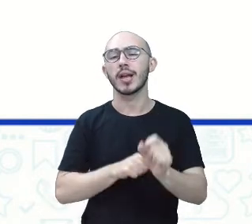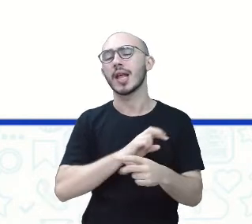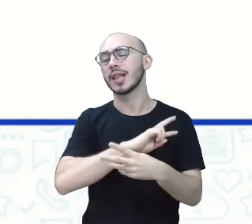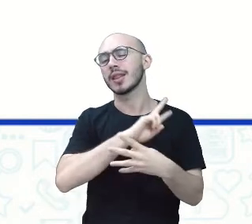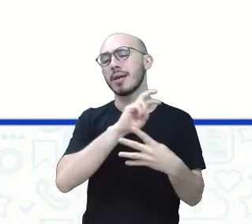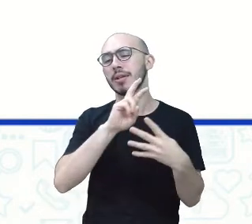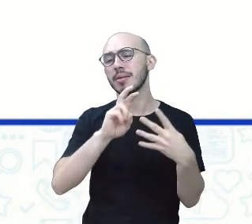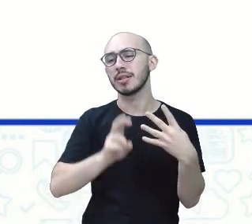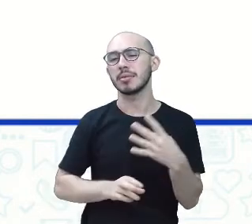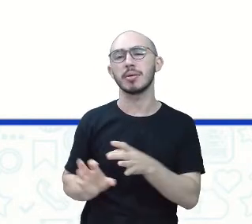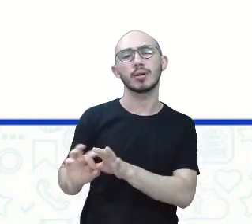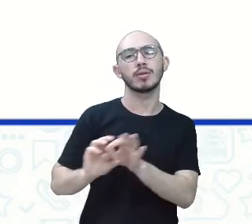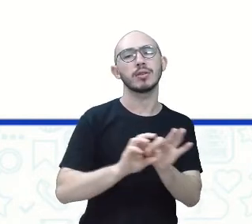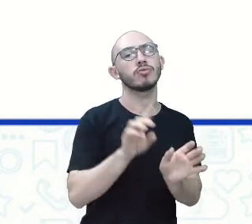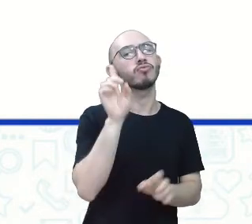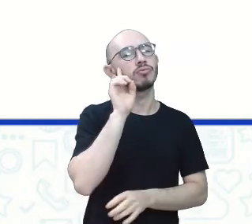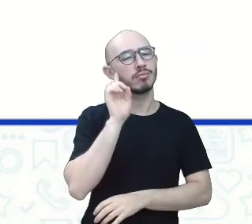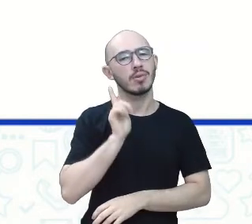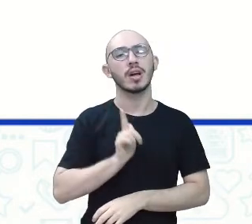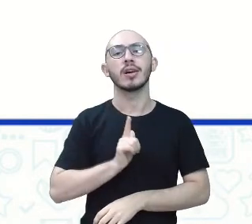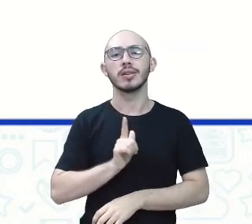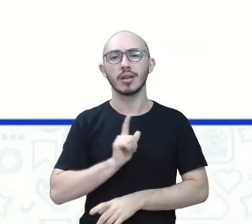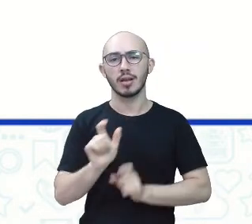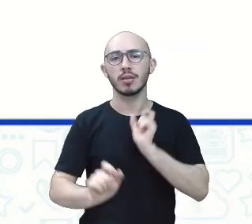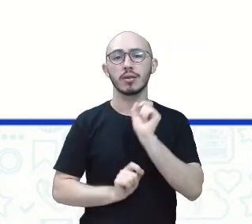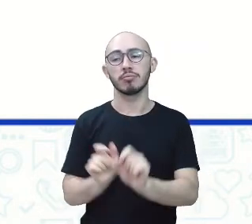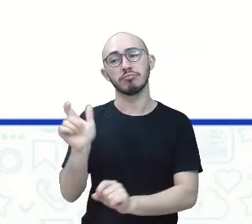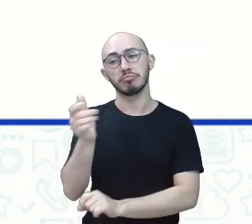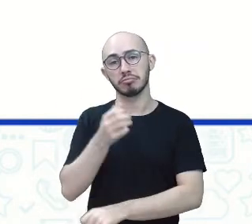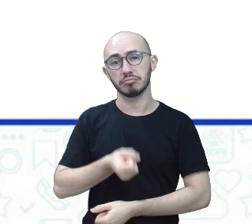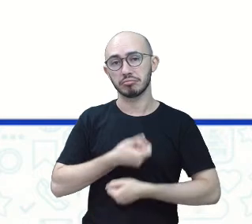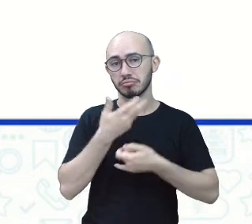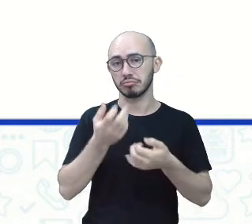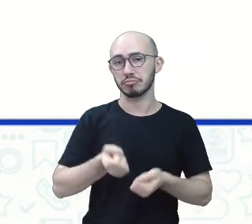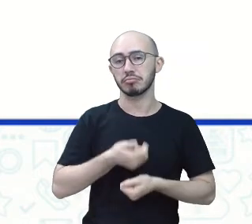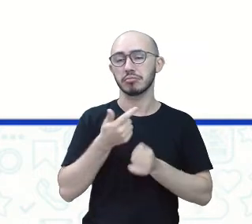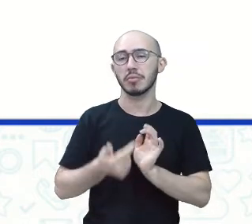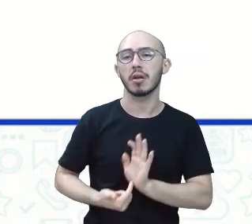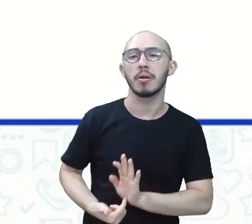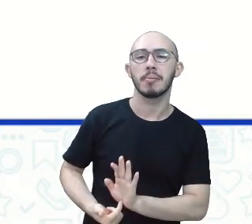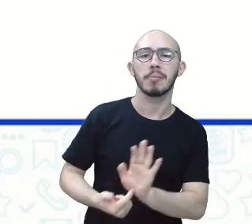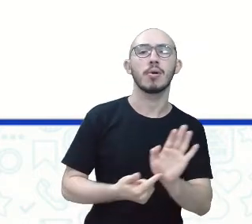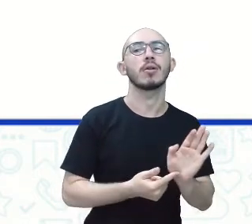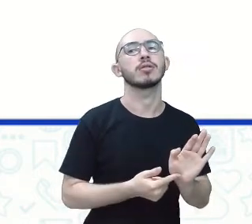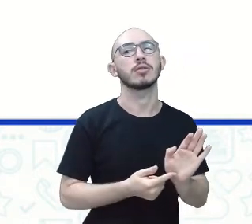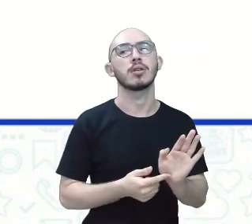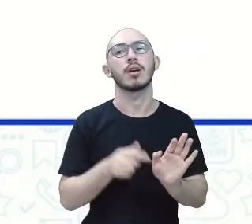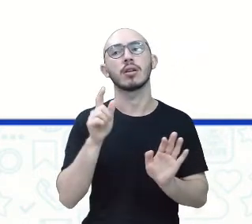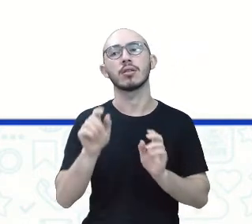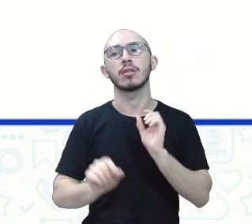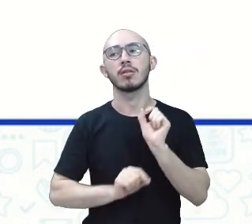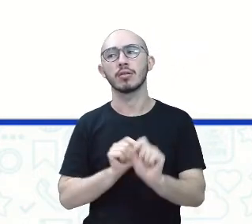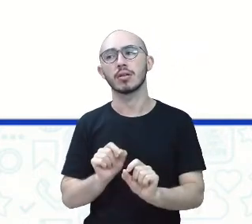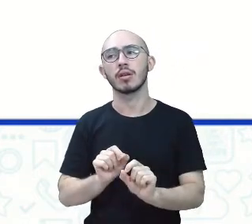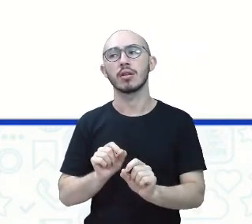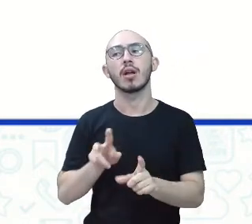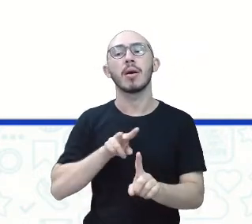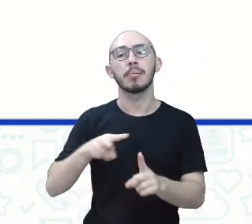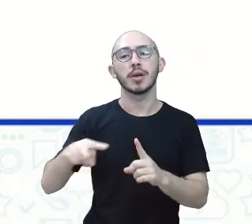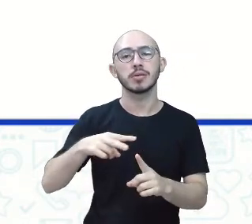e de situações do cotidiano que o poeta apresenta por meio do filtro da sua